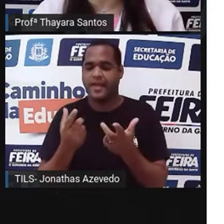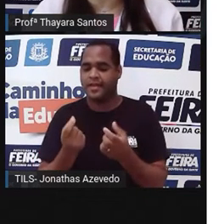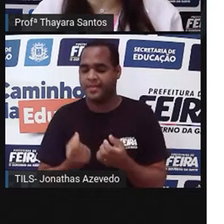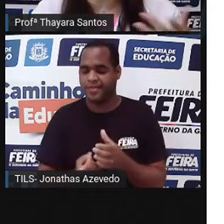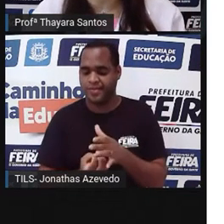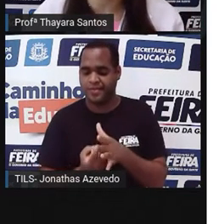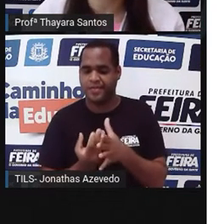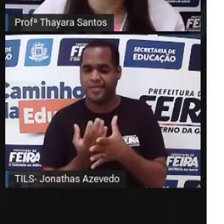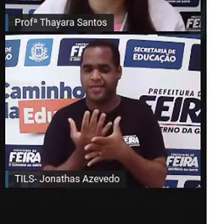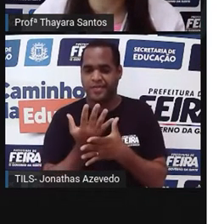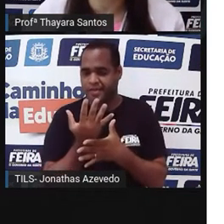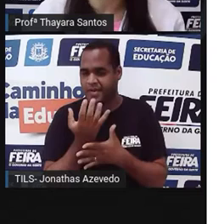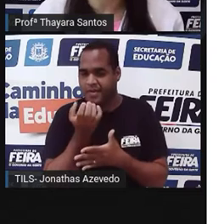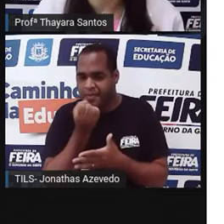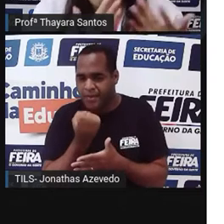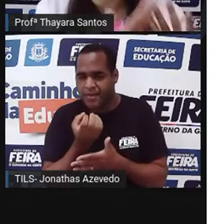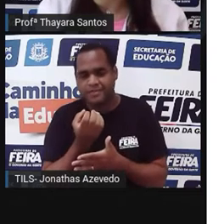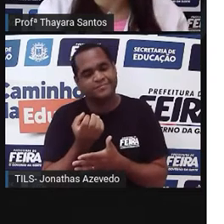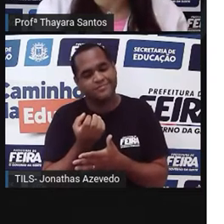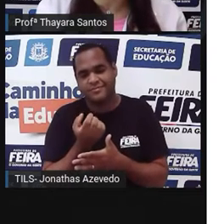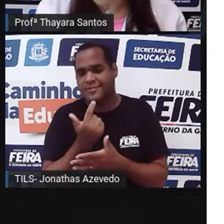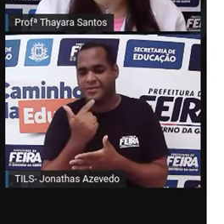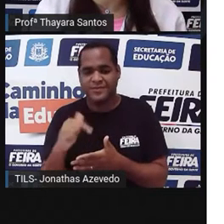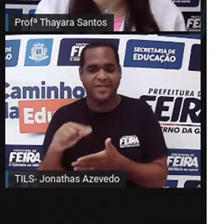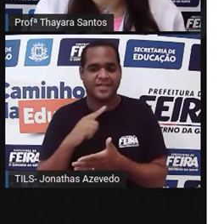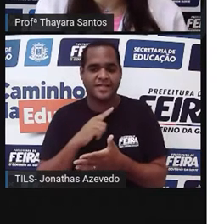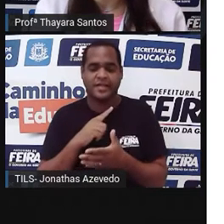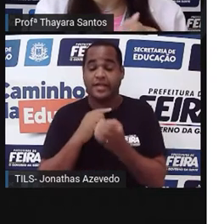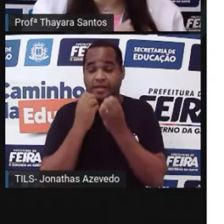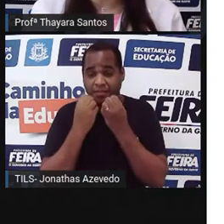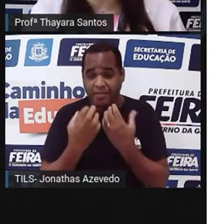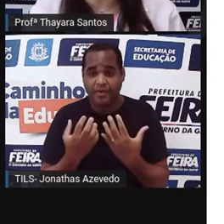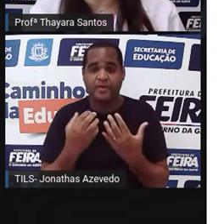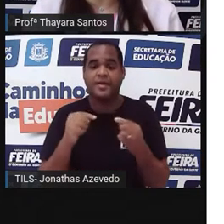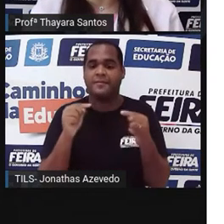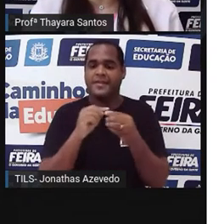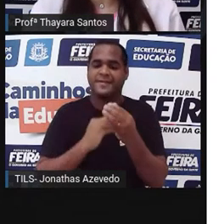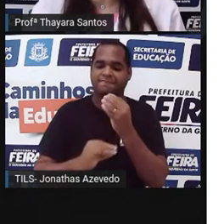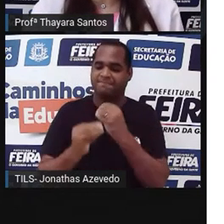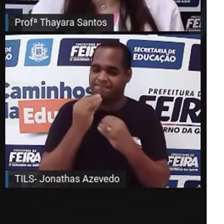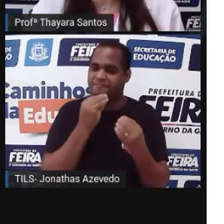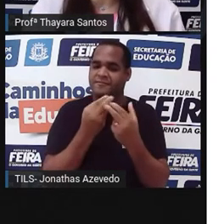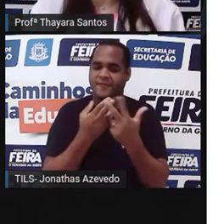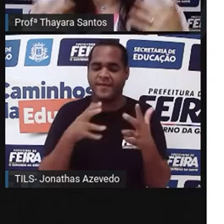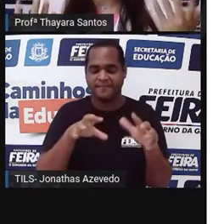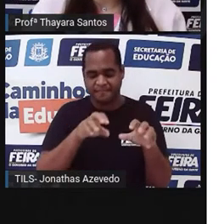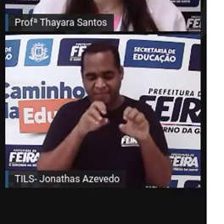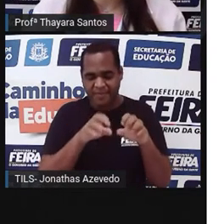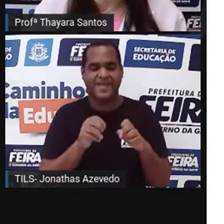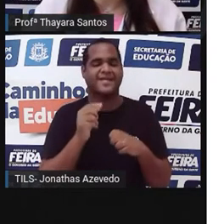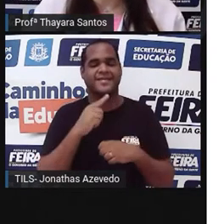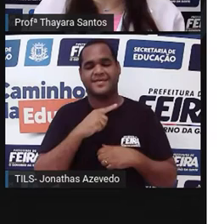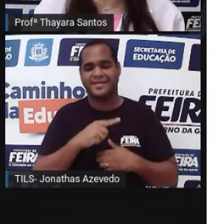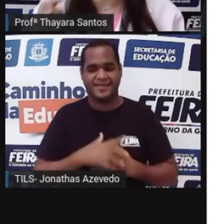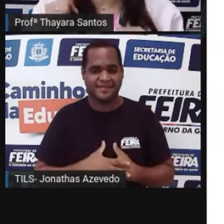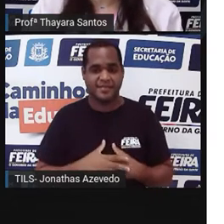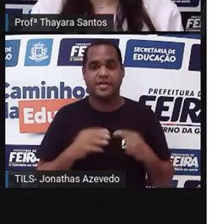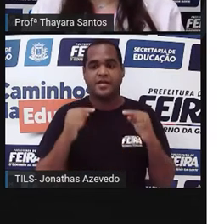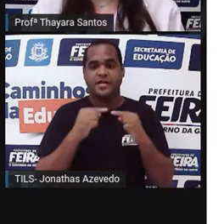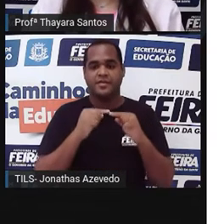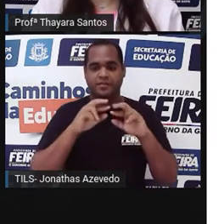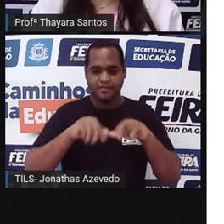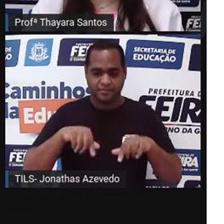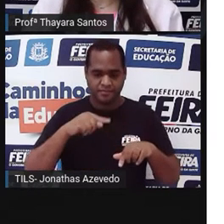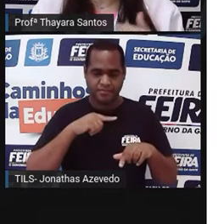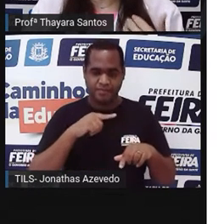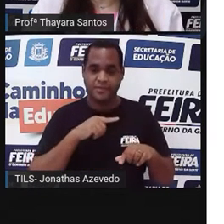vai germinar e a gente vai acabar não tendo aquele benefício que é o alimento que a gente vai extrair dali. Então, esse é só um dos exemplos.